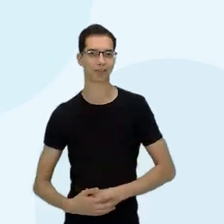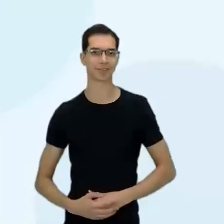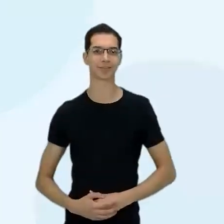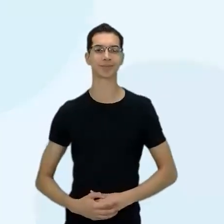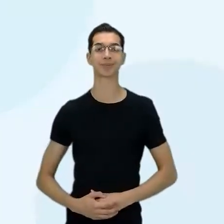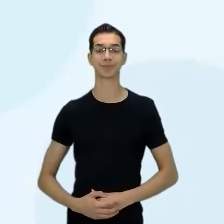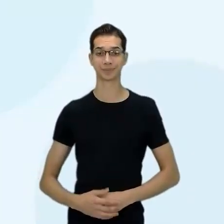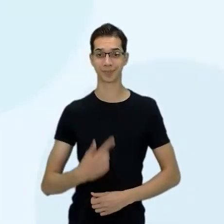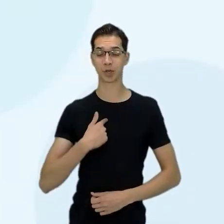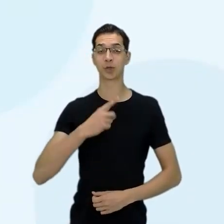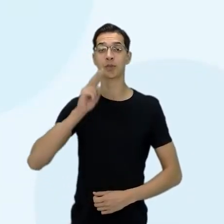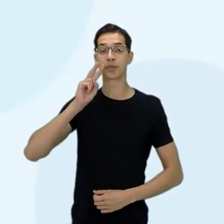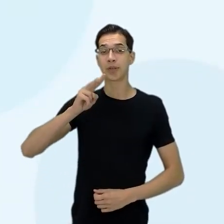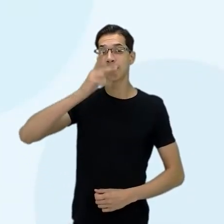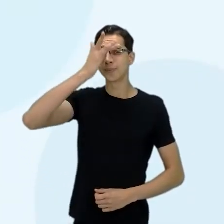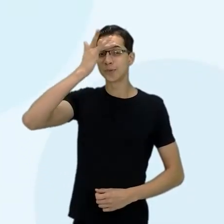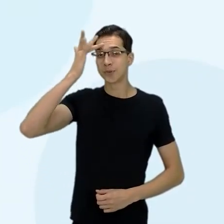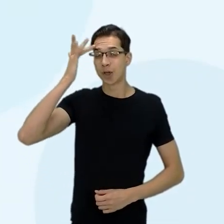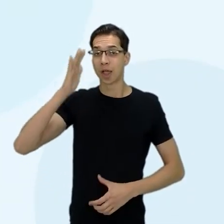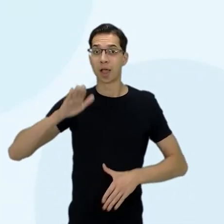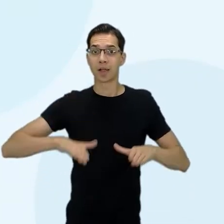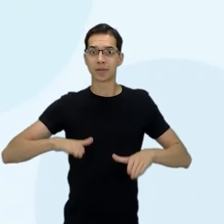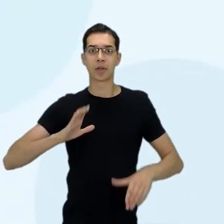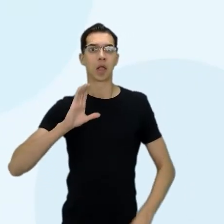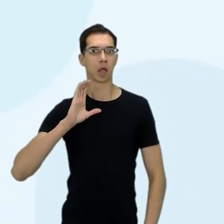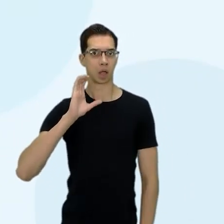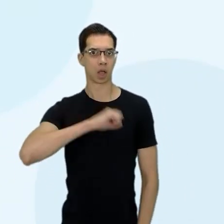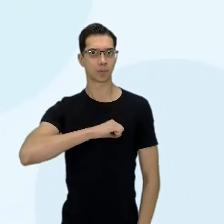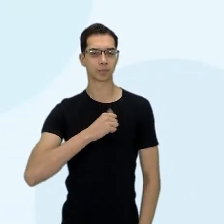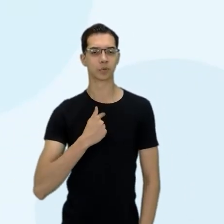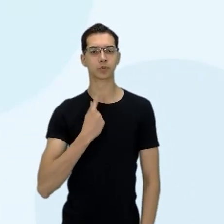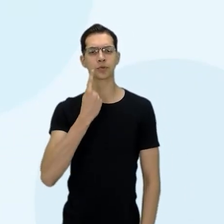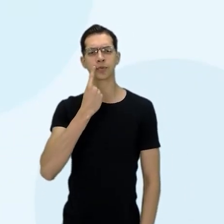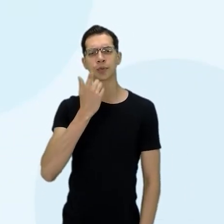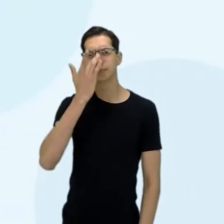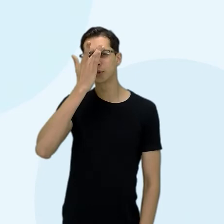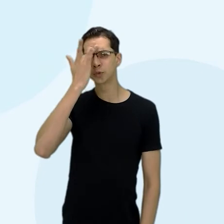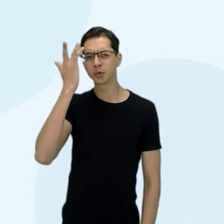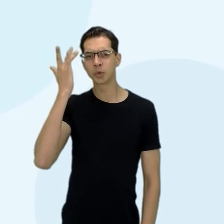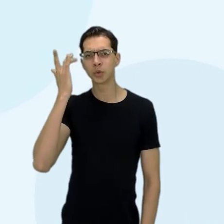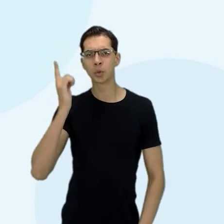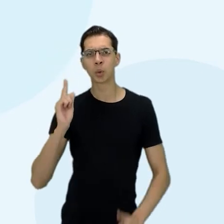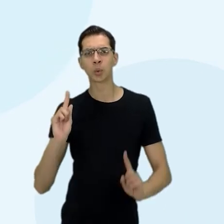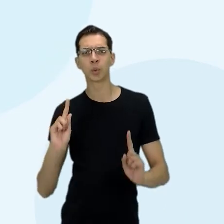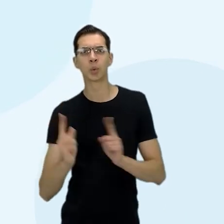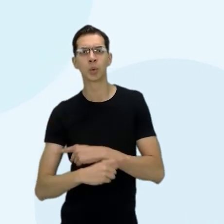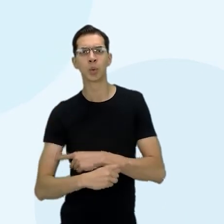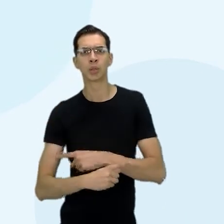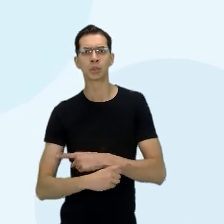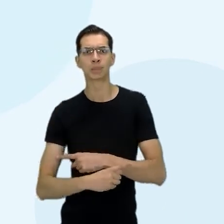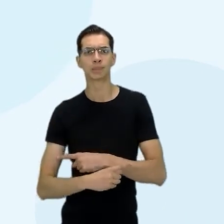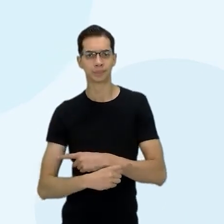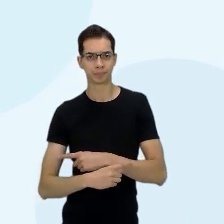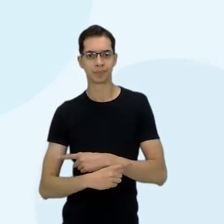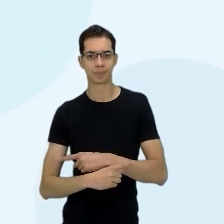se ela tiver um deslocamento muito rápido, eu vou ver essa pessoa andando no sentido contrário,